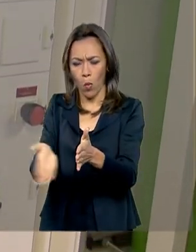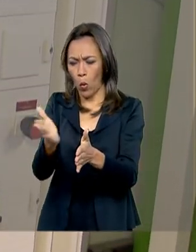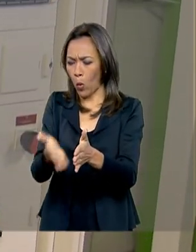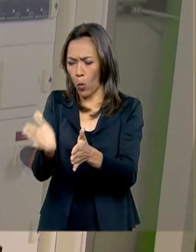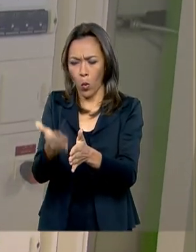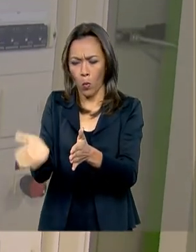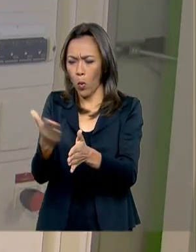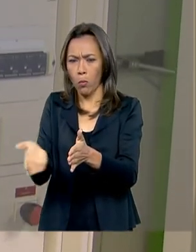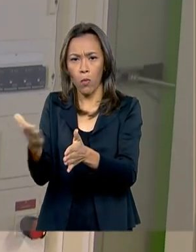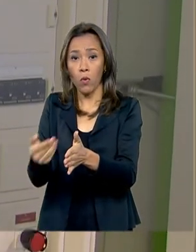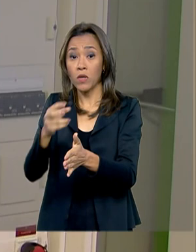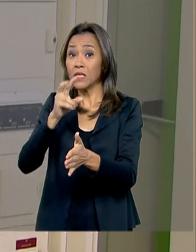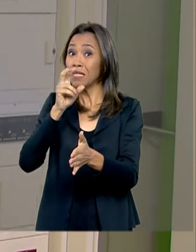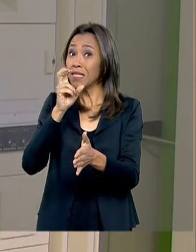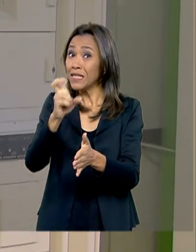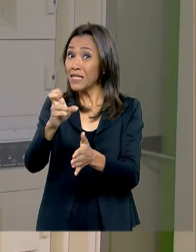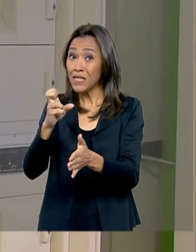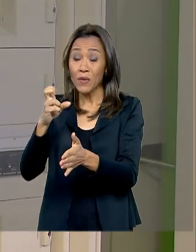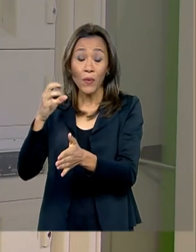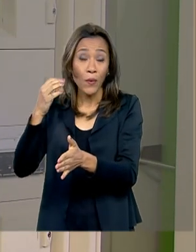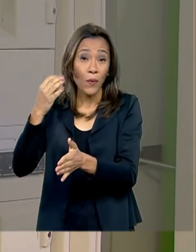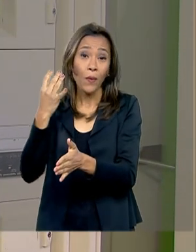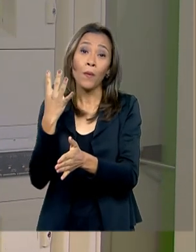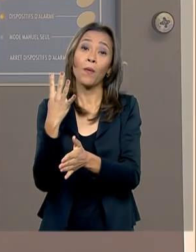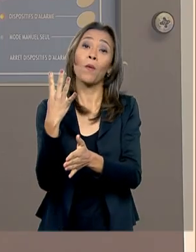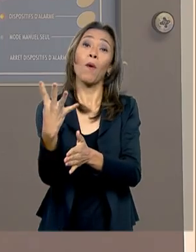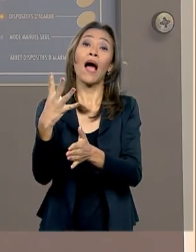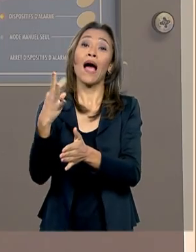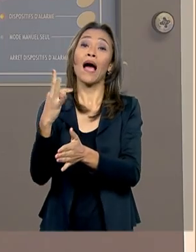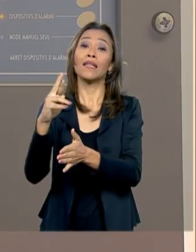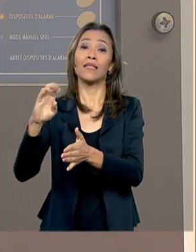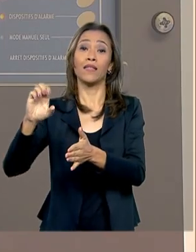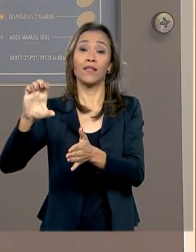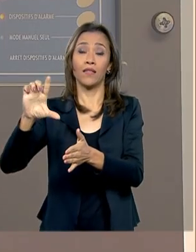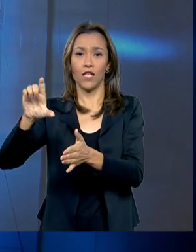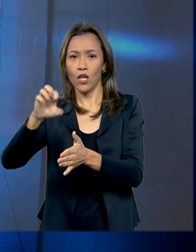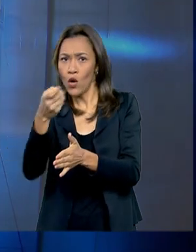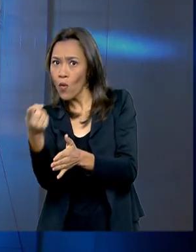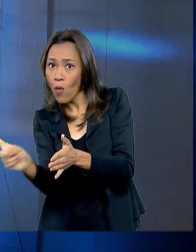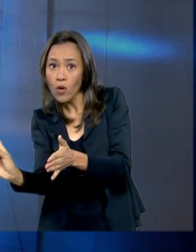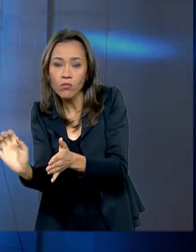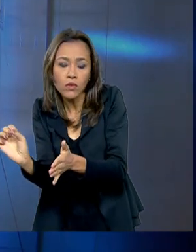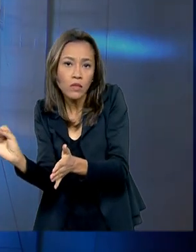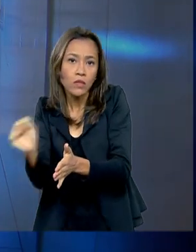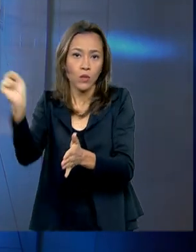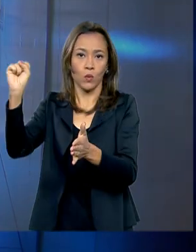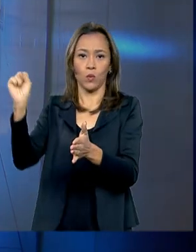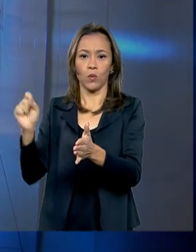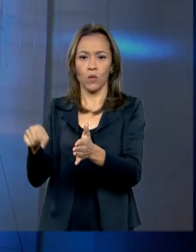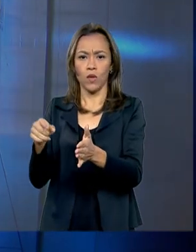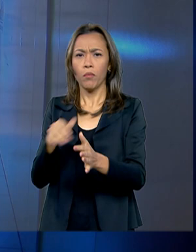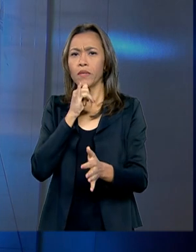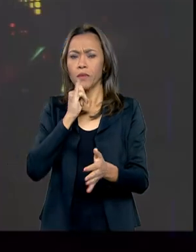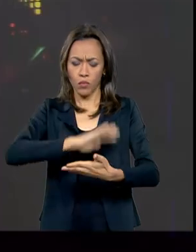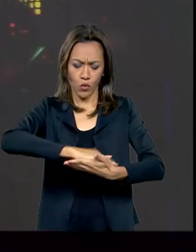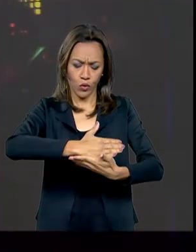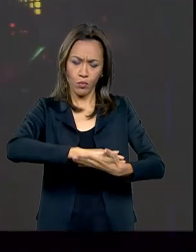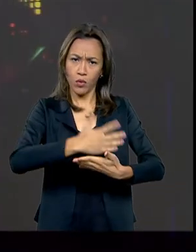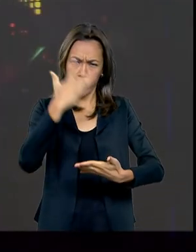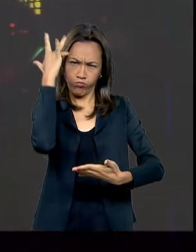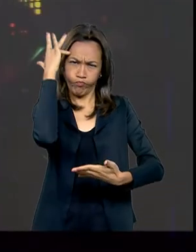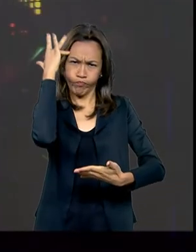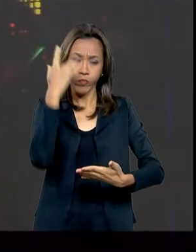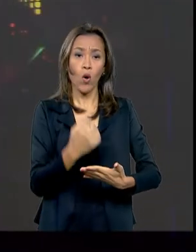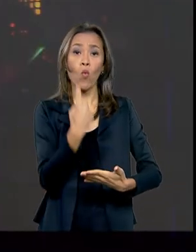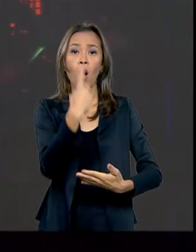passa a ser de 5 quatrilhões de operações por segundo. Para se ter uma ideia, um cálculo feito em um notebook de ponta, que